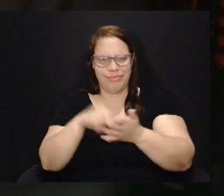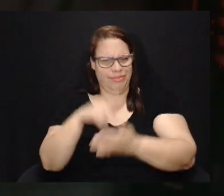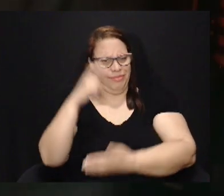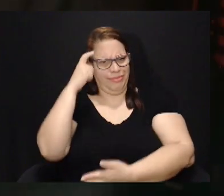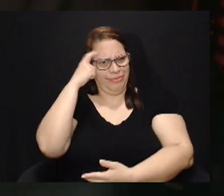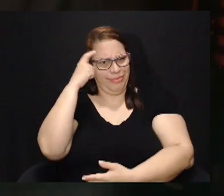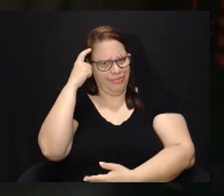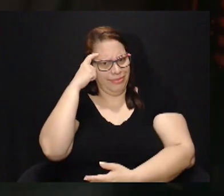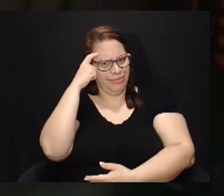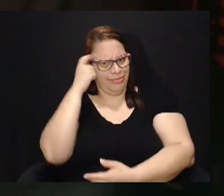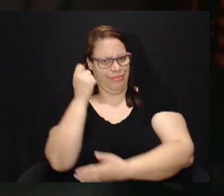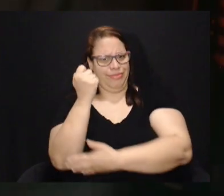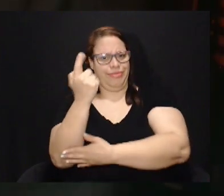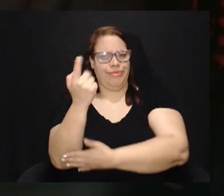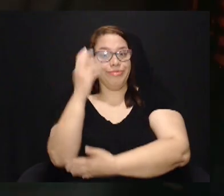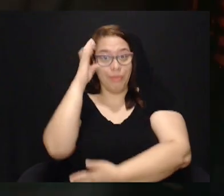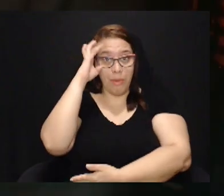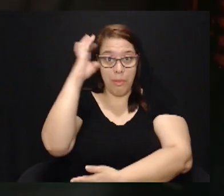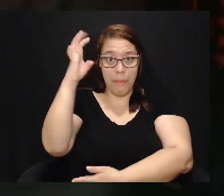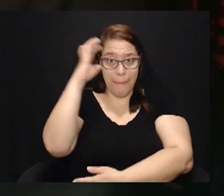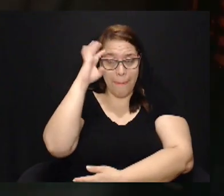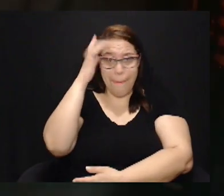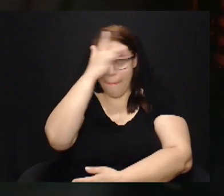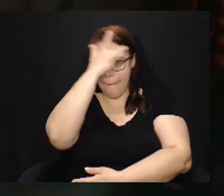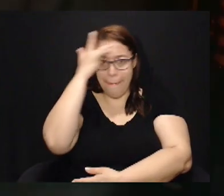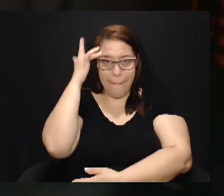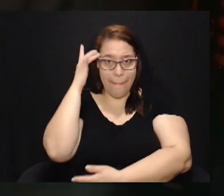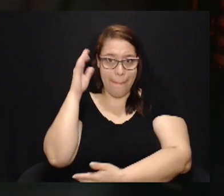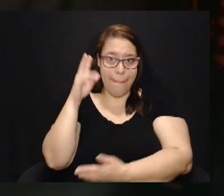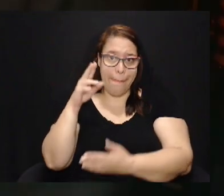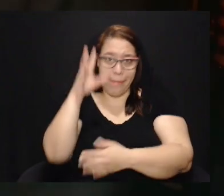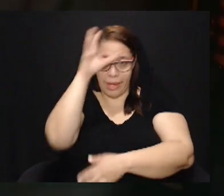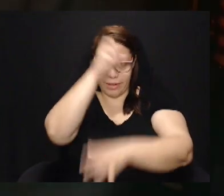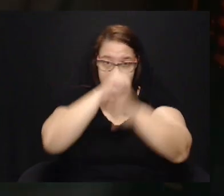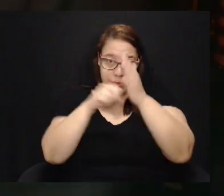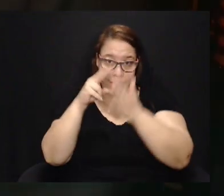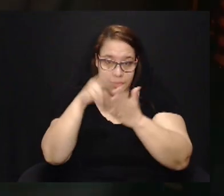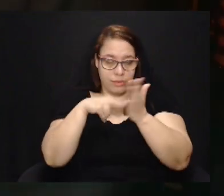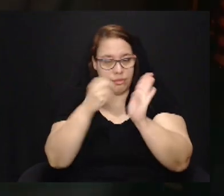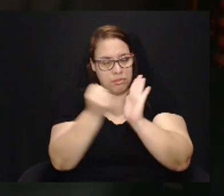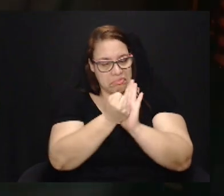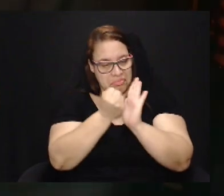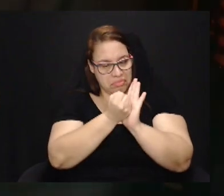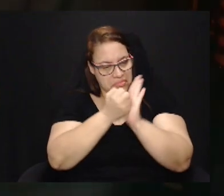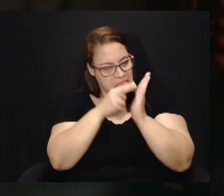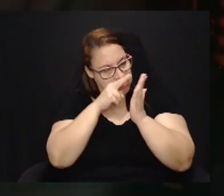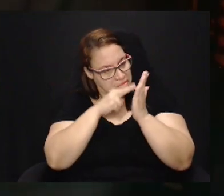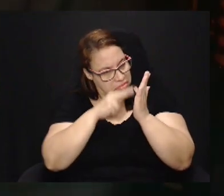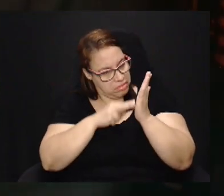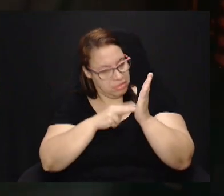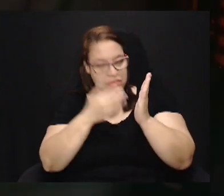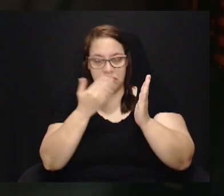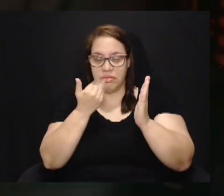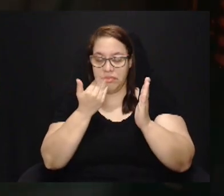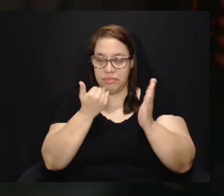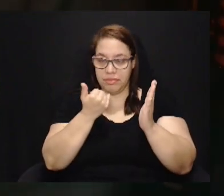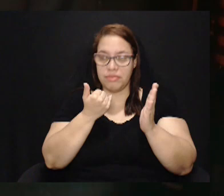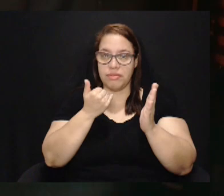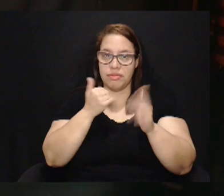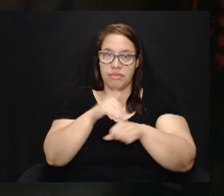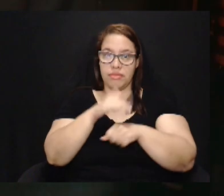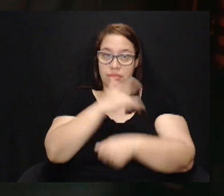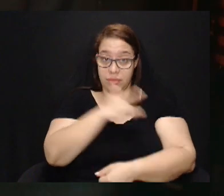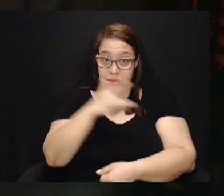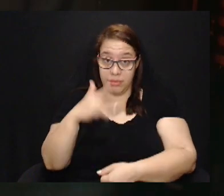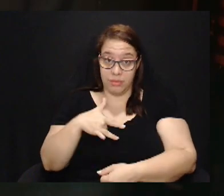Você imagina uma pessoa que está lá aprendendo a ler rótulo e quer se alimentar de uma forma, né, saudável, e opta